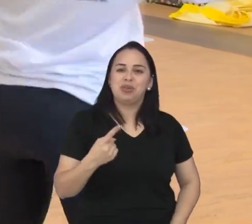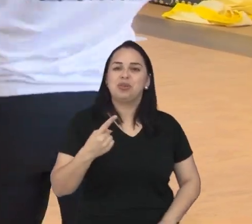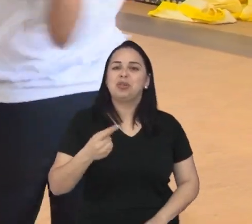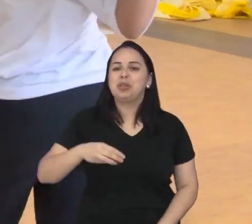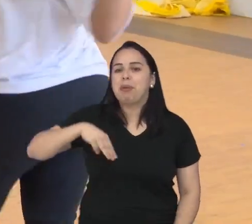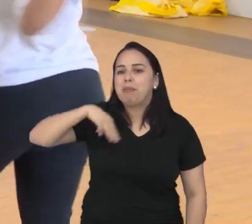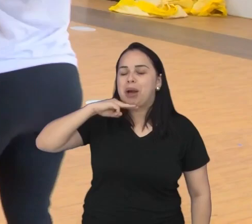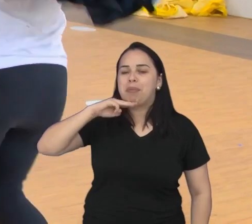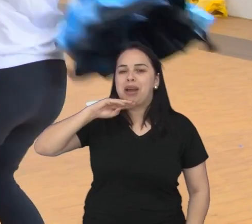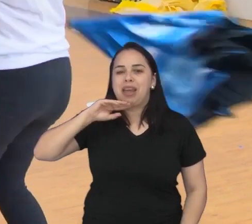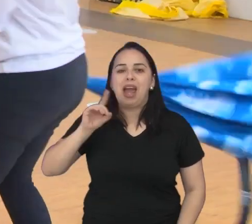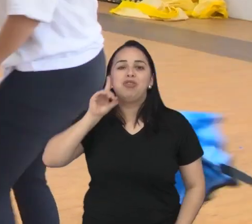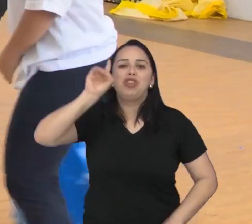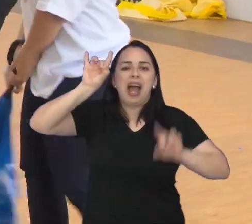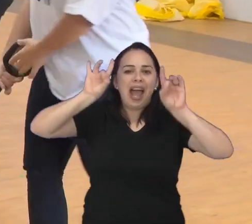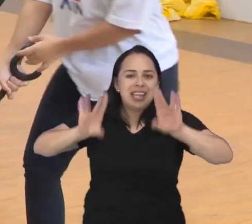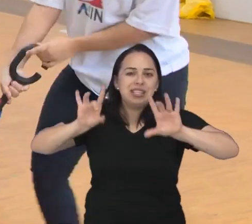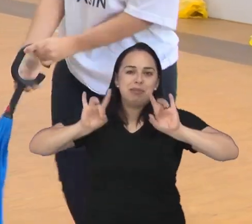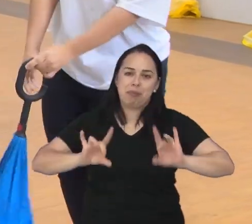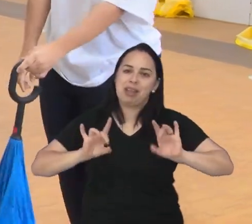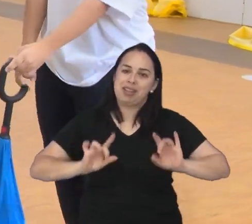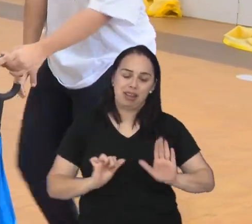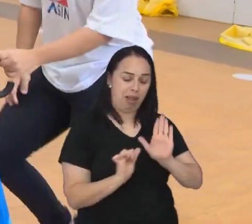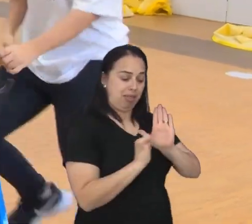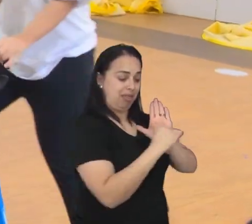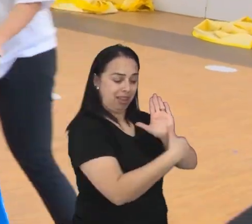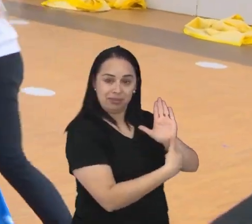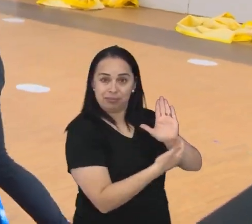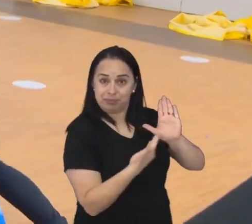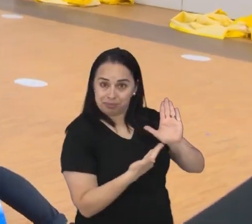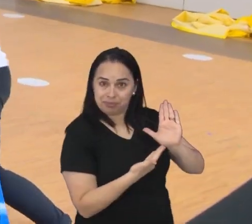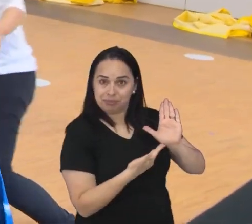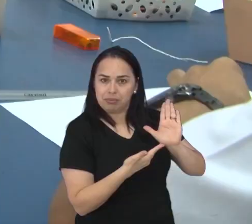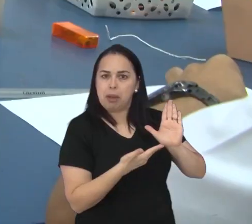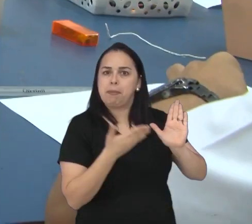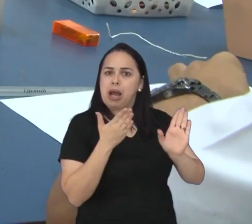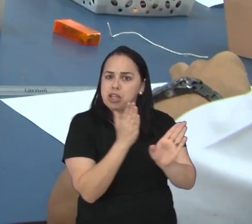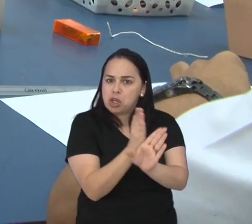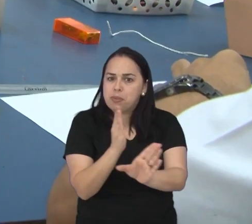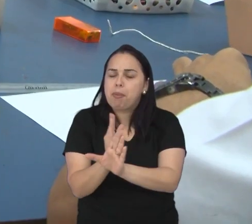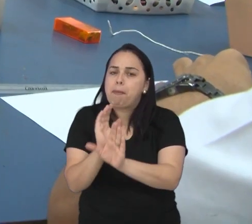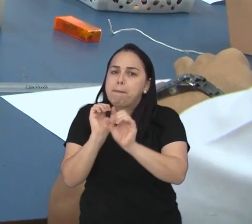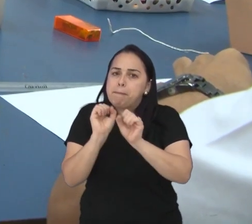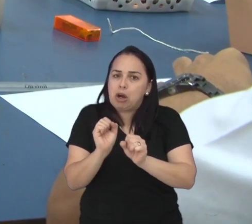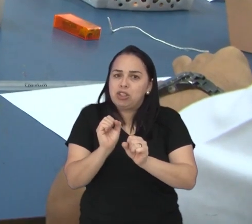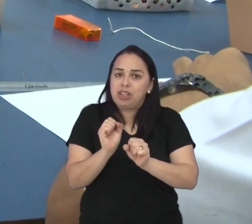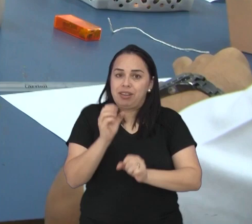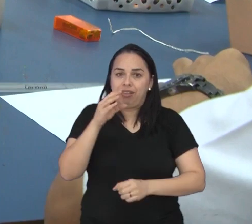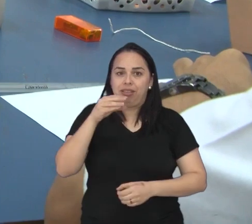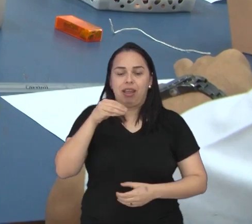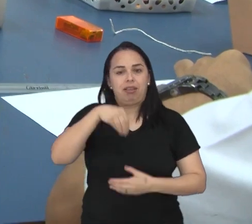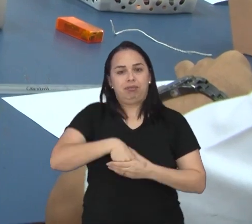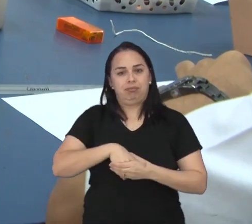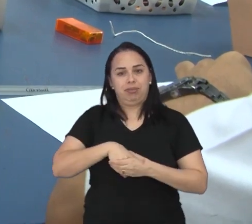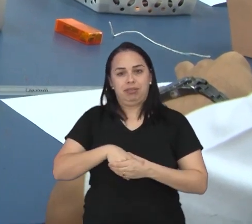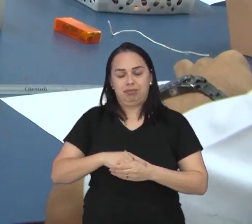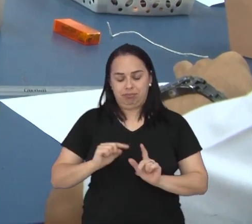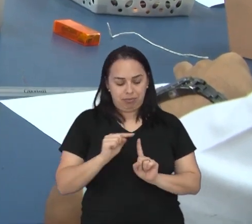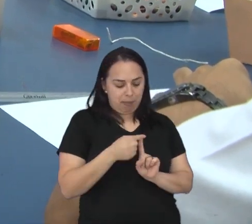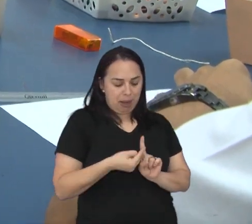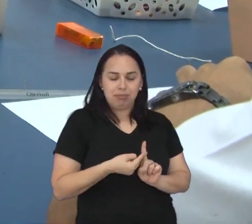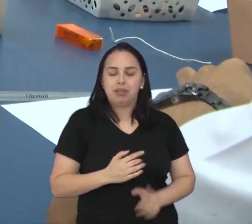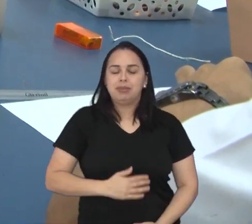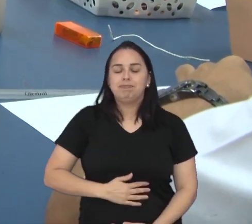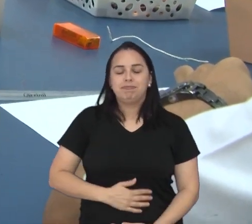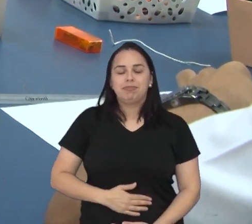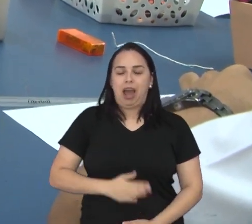de março é marcado como o Dia Internacional da Síndrome de Down. O diagnóstico pode acontecer ainda na barriga da mãe.